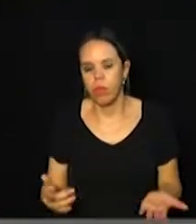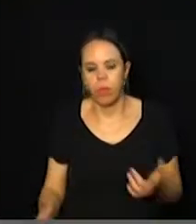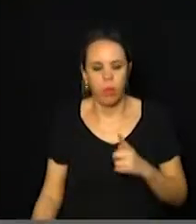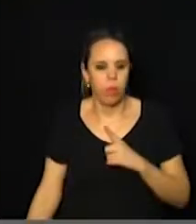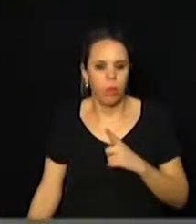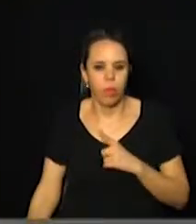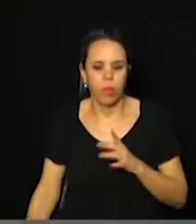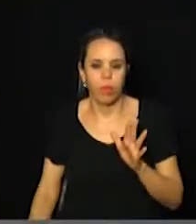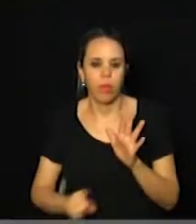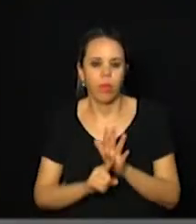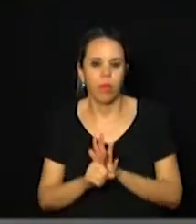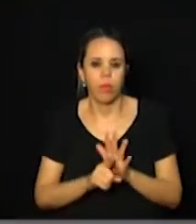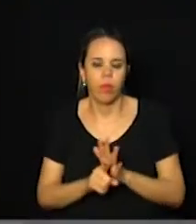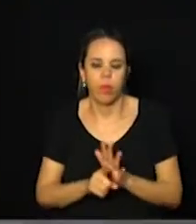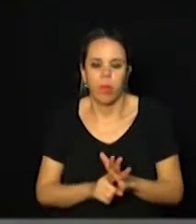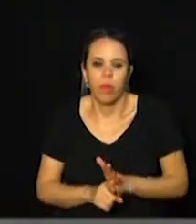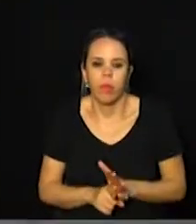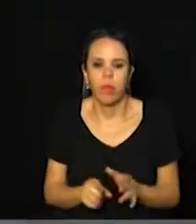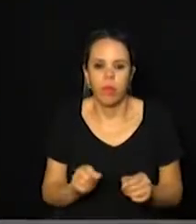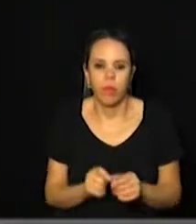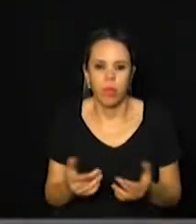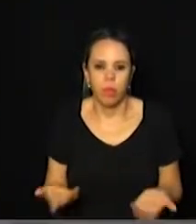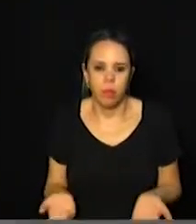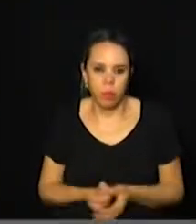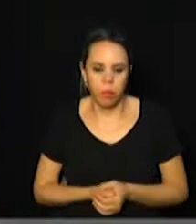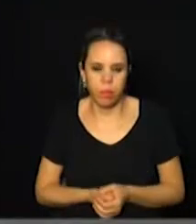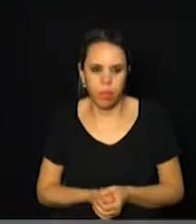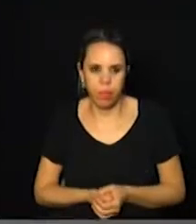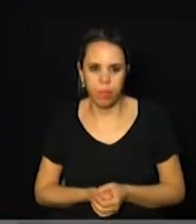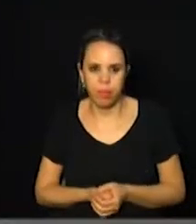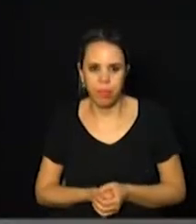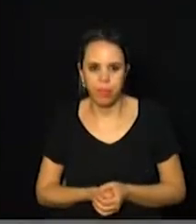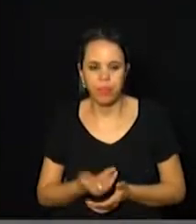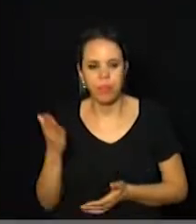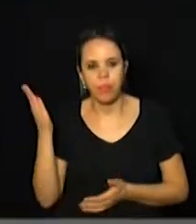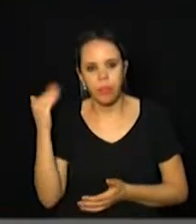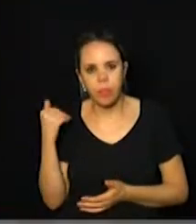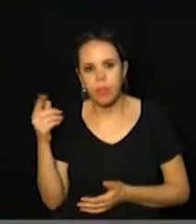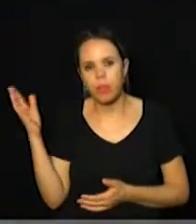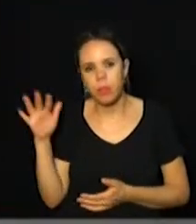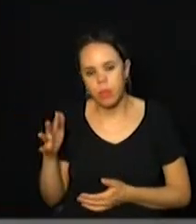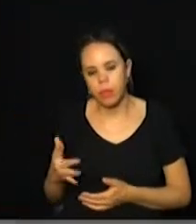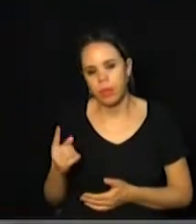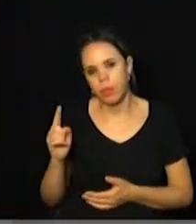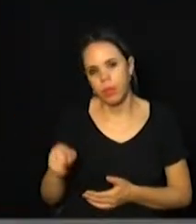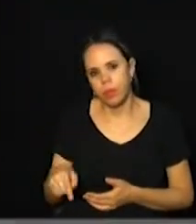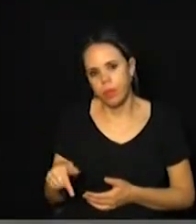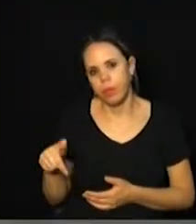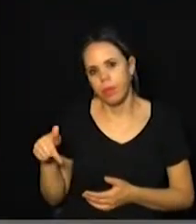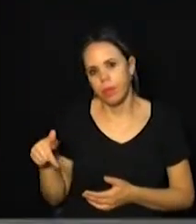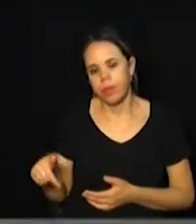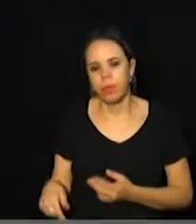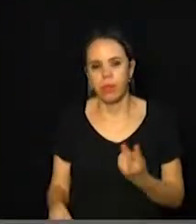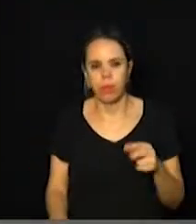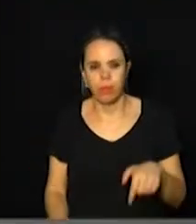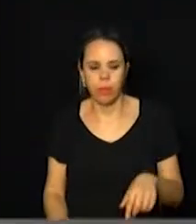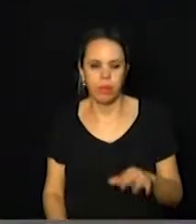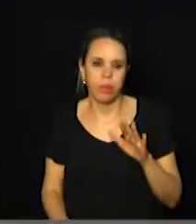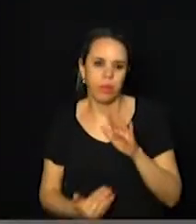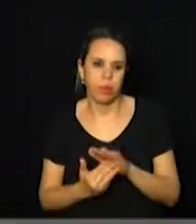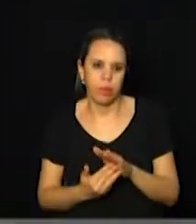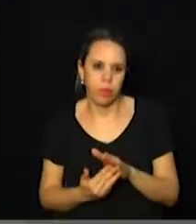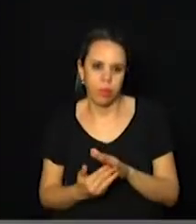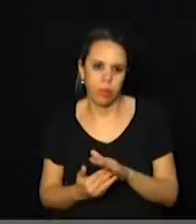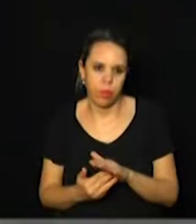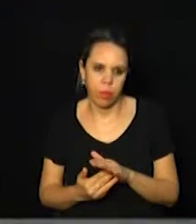um estudo de viés mandamos fazer agora pelo menos a gente sabe sabia que era em torno de 1.72 por cento no máximo